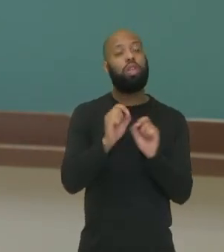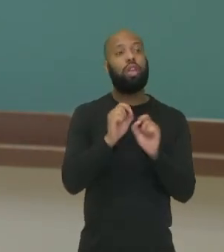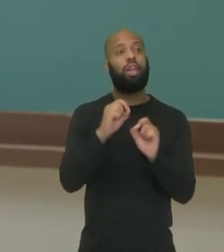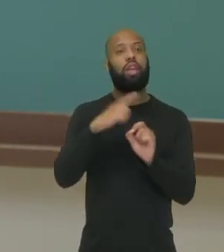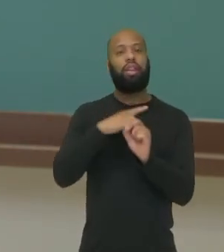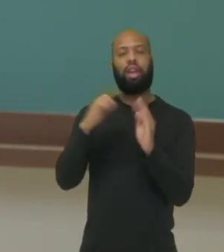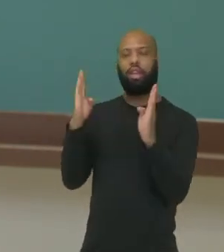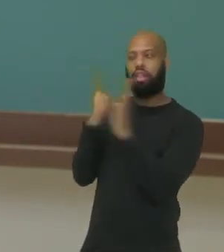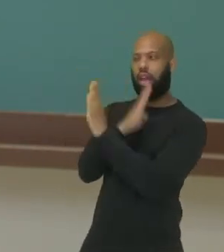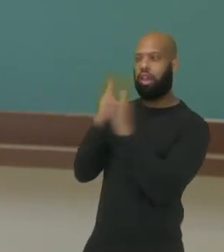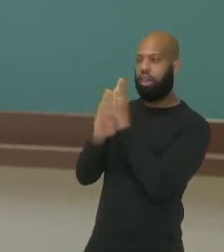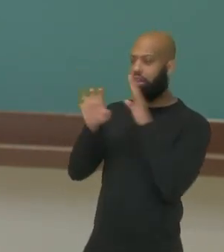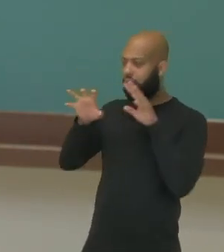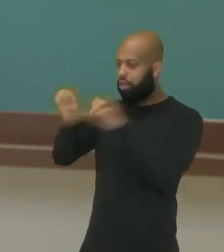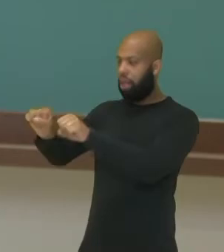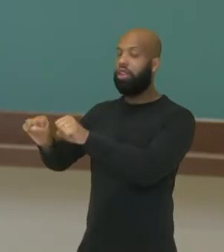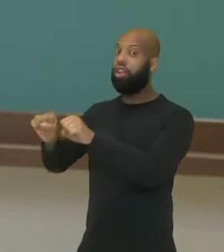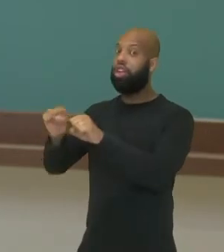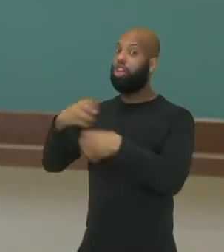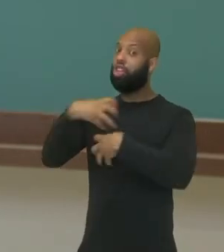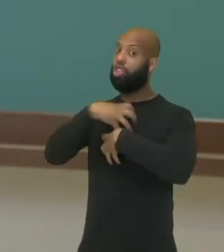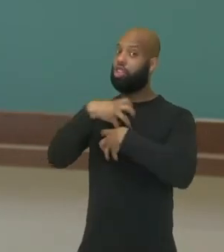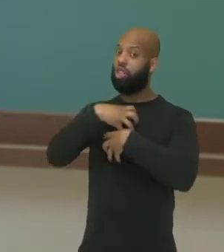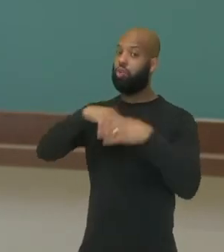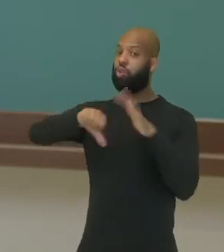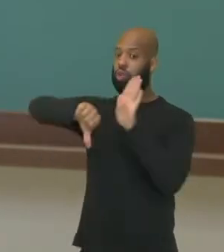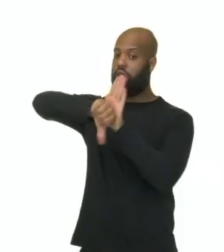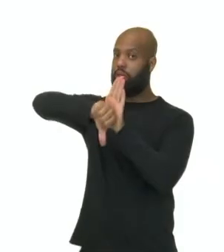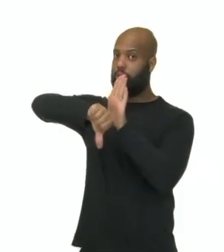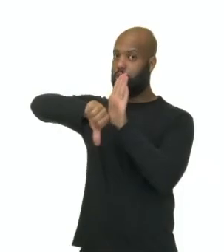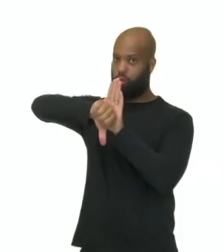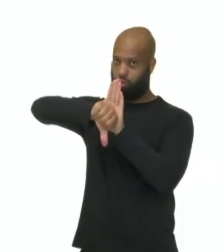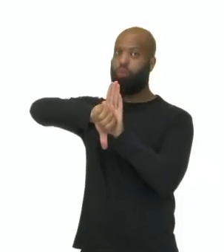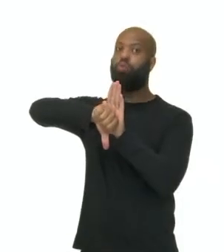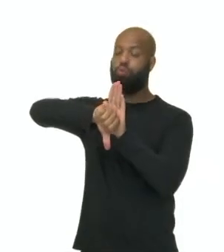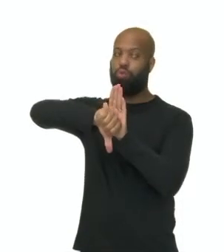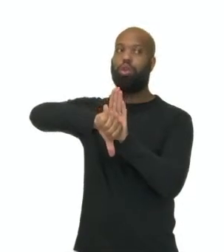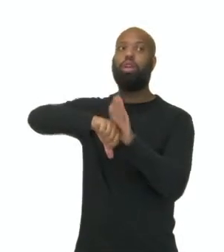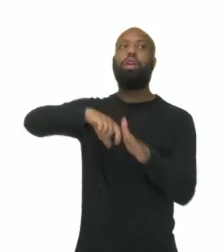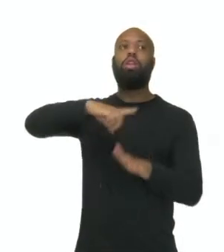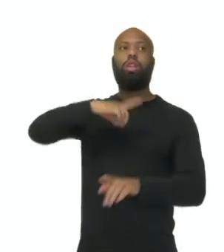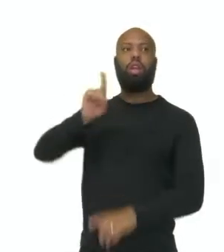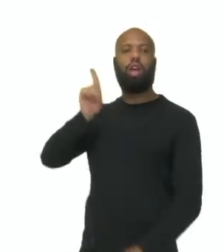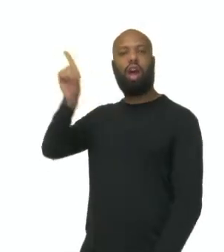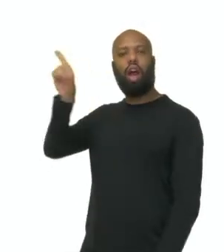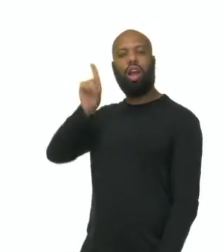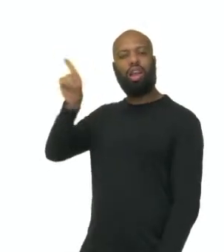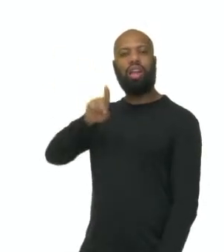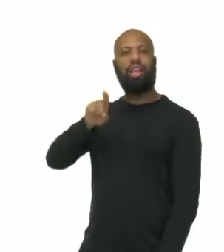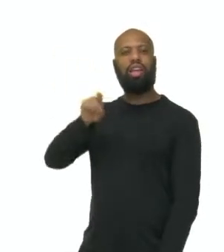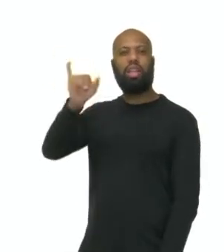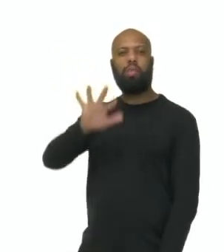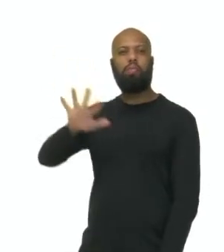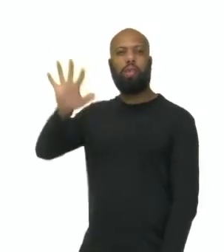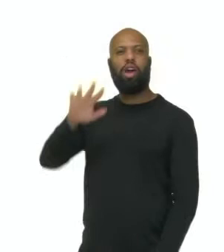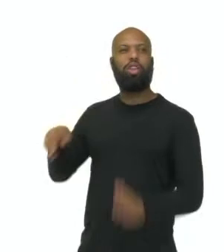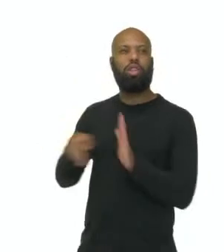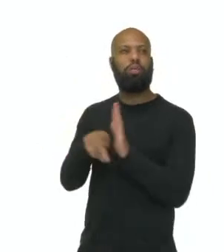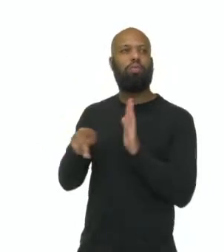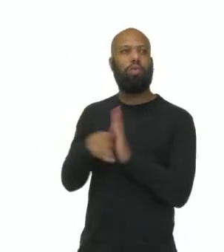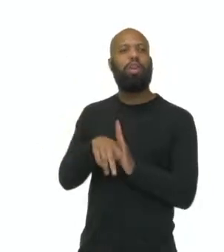caça ilegal. Olha aqui, a gente tem aqui uma imagem, né, de um réptil que foi, né, sequestrado, ele